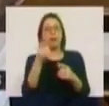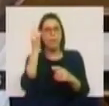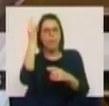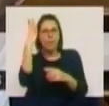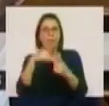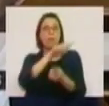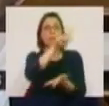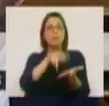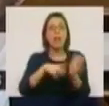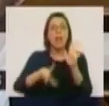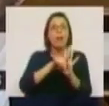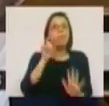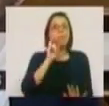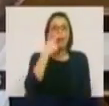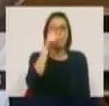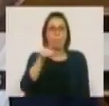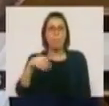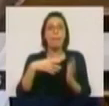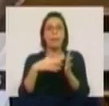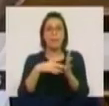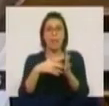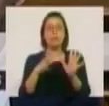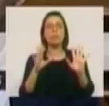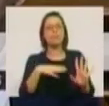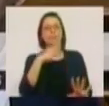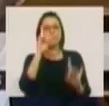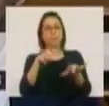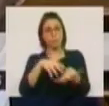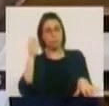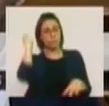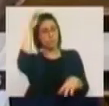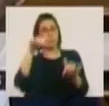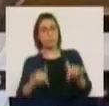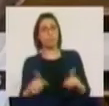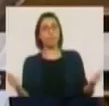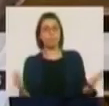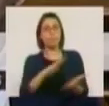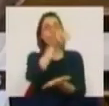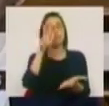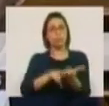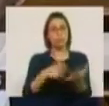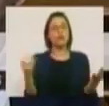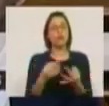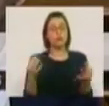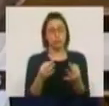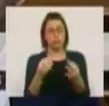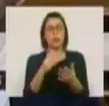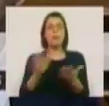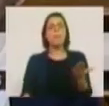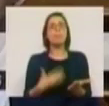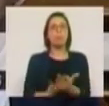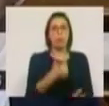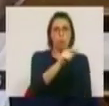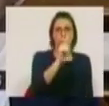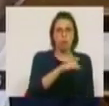e aprovar a legislação que proteja clientes. E eu quero dizer que esta Assembleia da República aprovou, por proposta do Bloco de